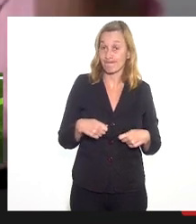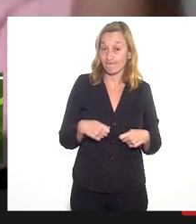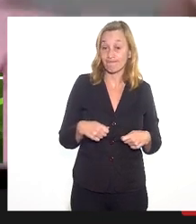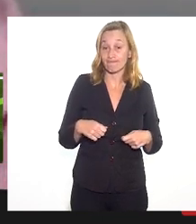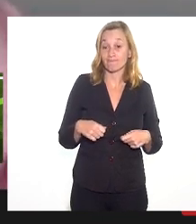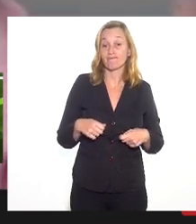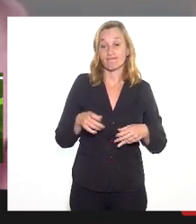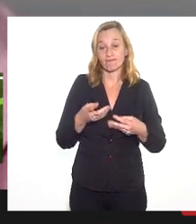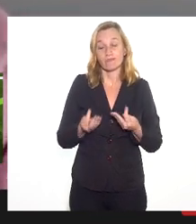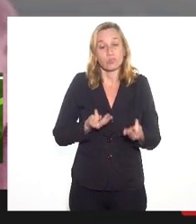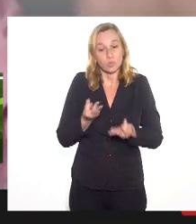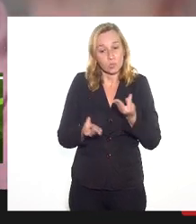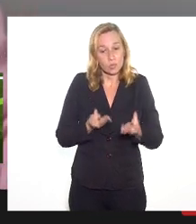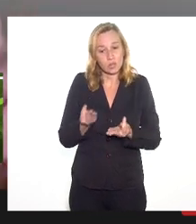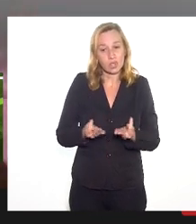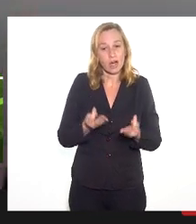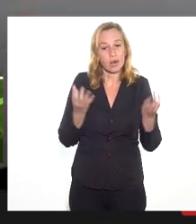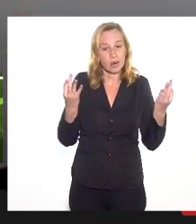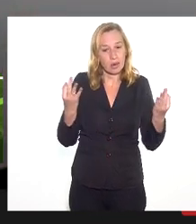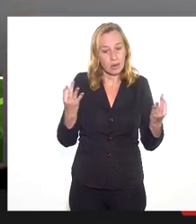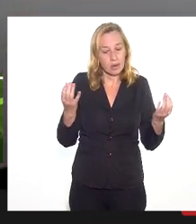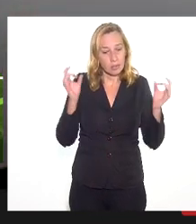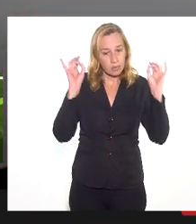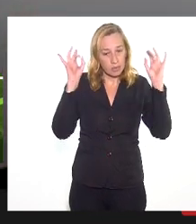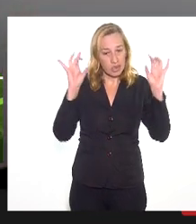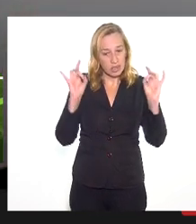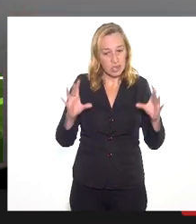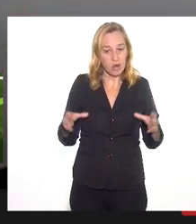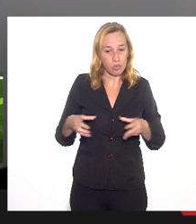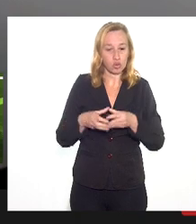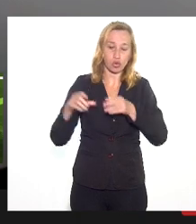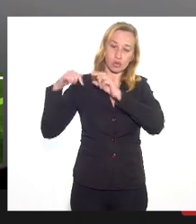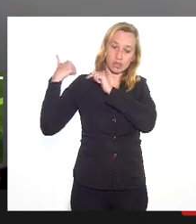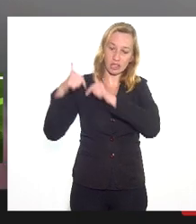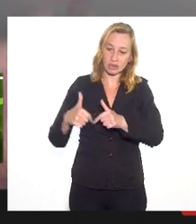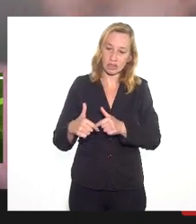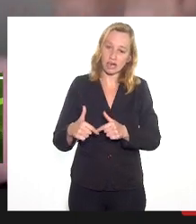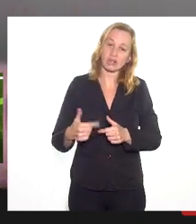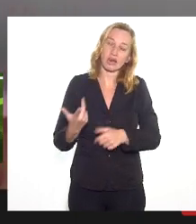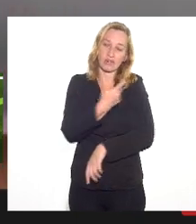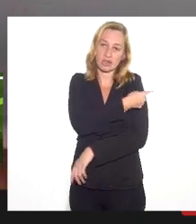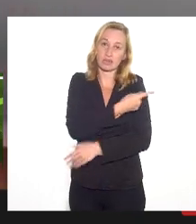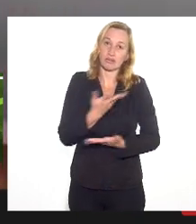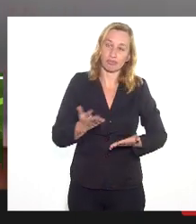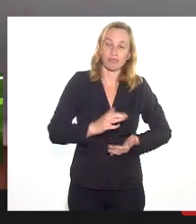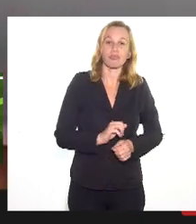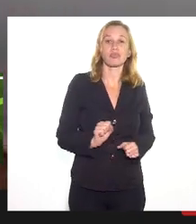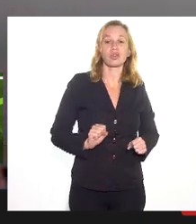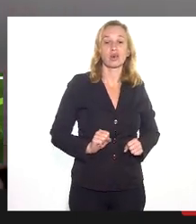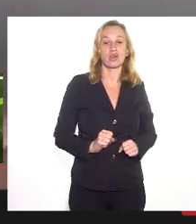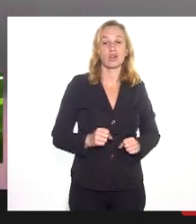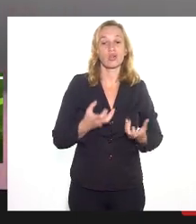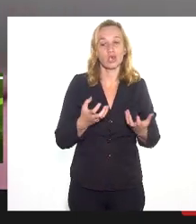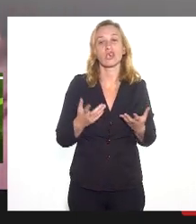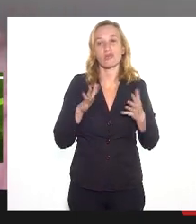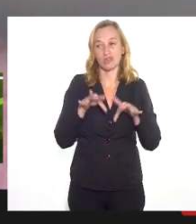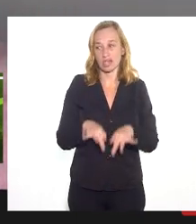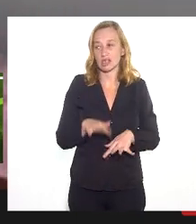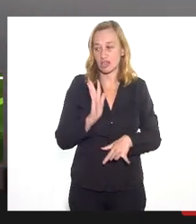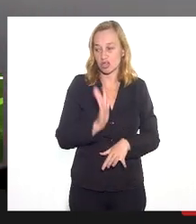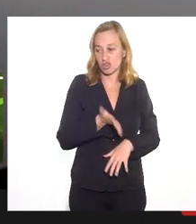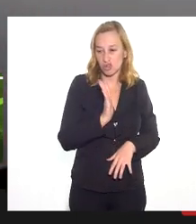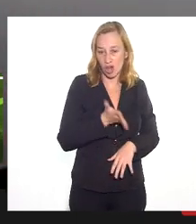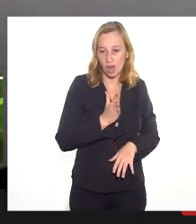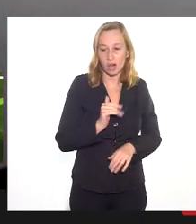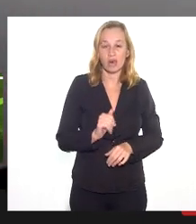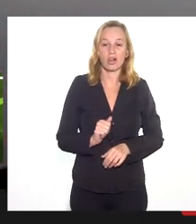ter um tratamento específico para os povos tradicionais em relação à imunização. Então, eu queria encerrar, já me